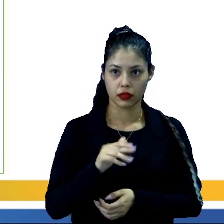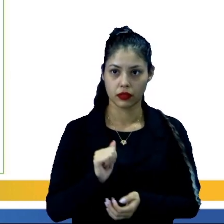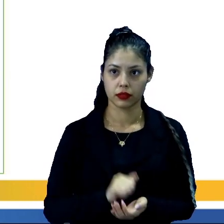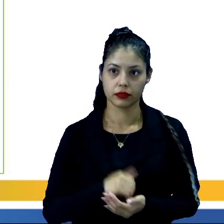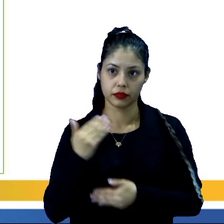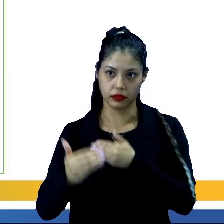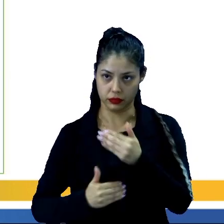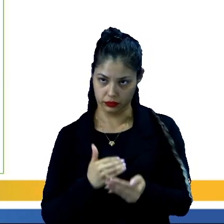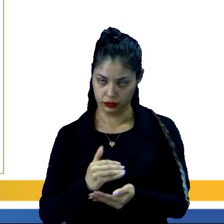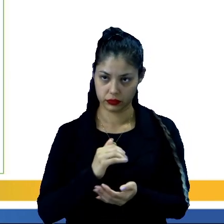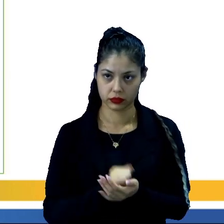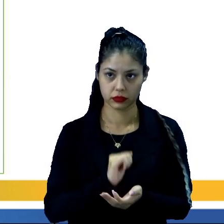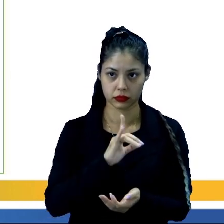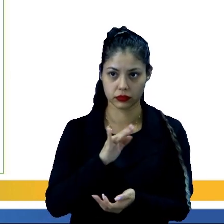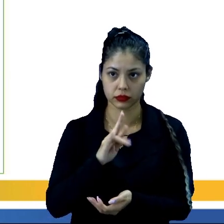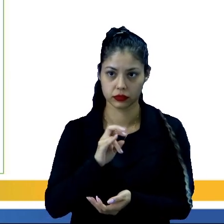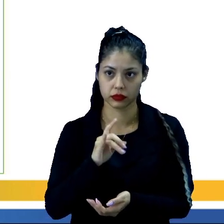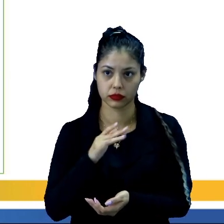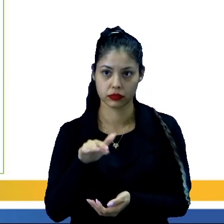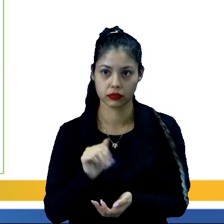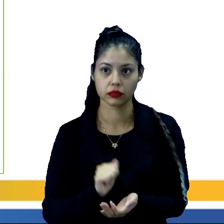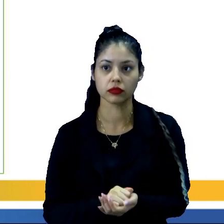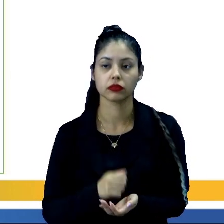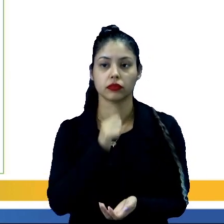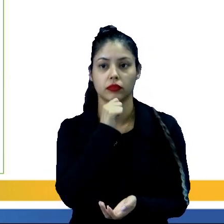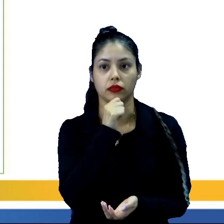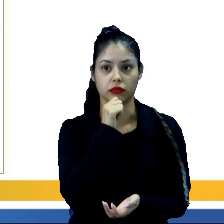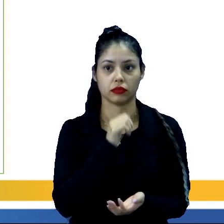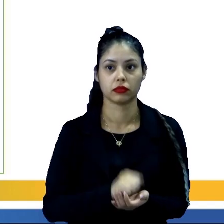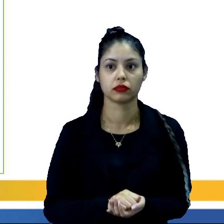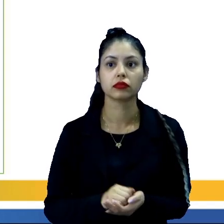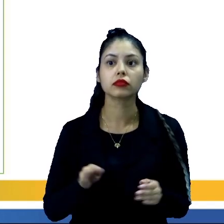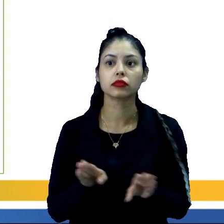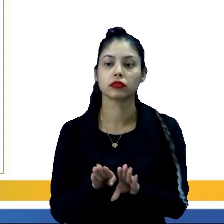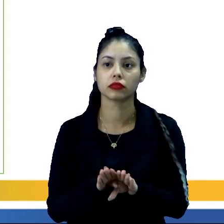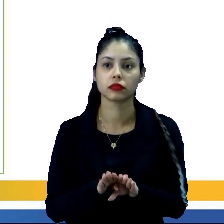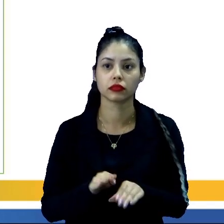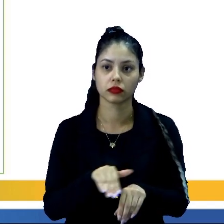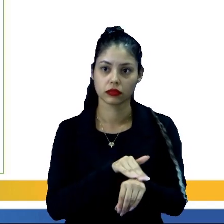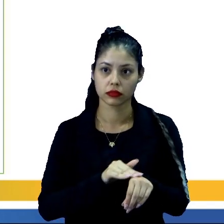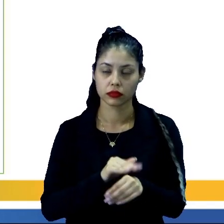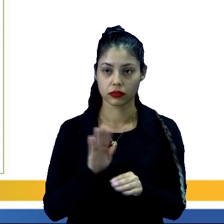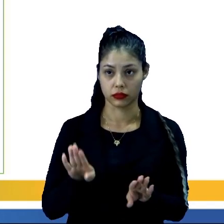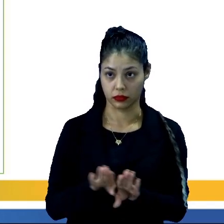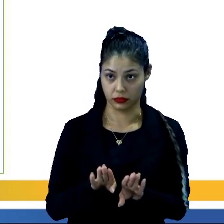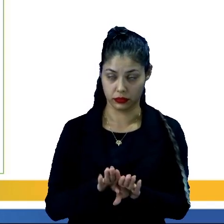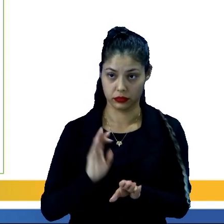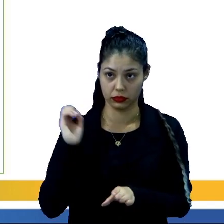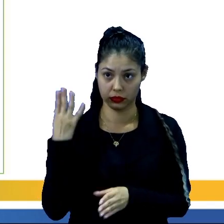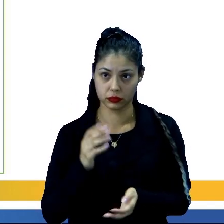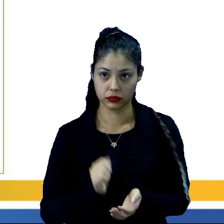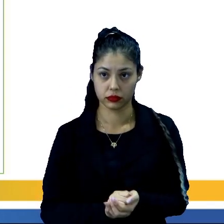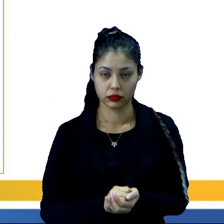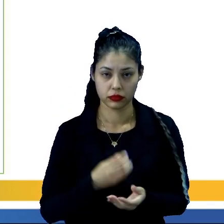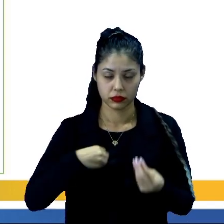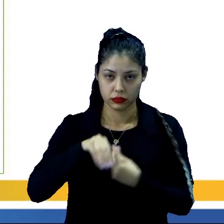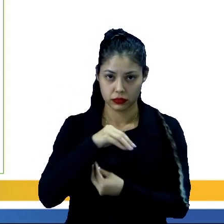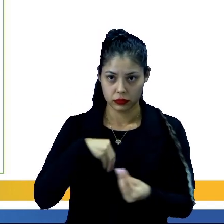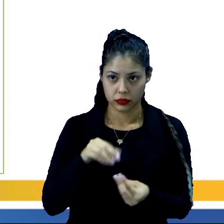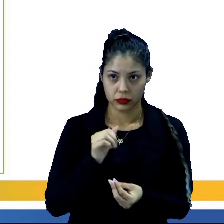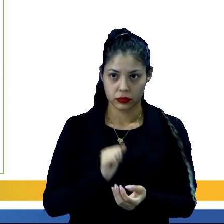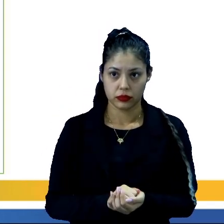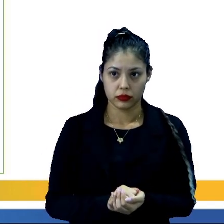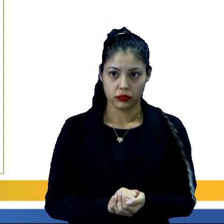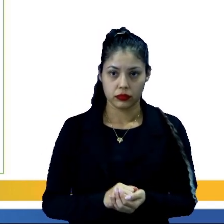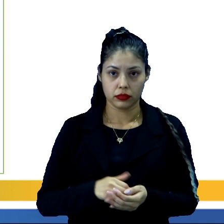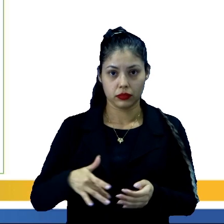vias metabólicas. Ele atua no processo de cicatrização, né, quando a gente tem alguma ferida, e também vai compor as enzimas envolvidas ali